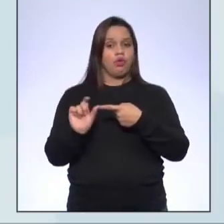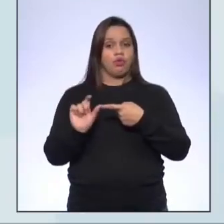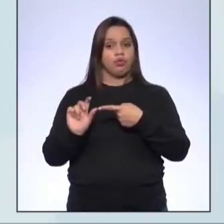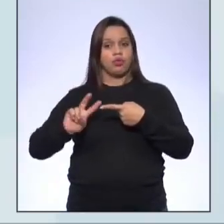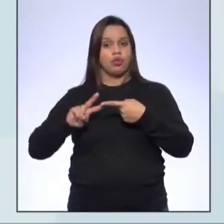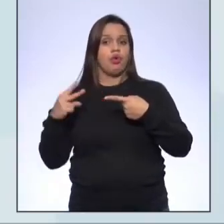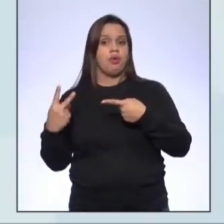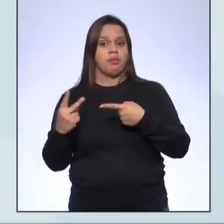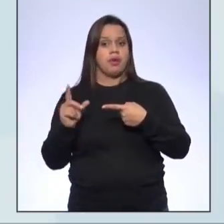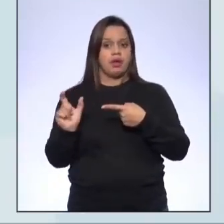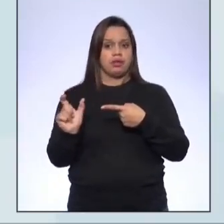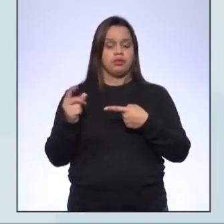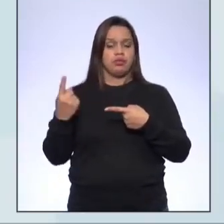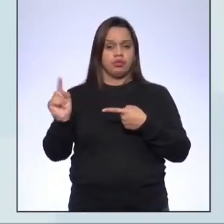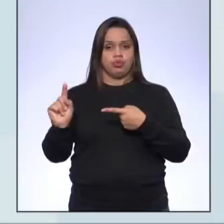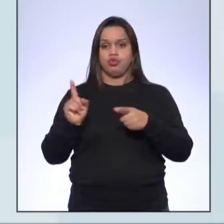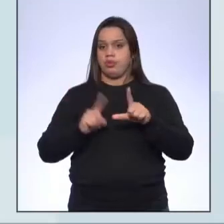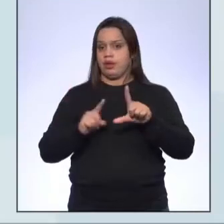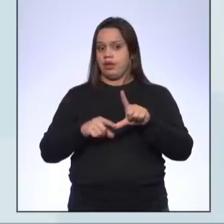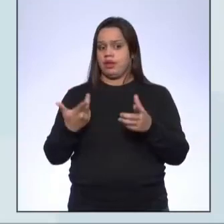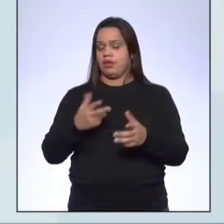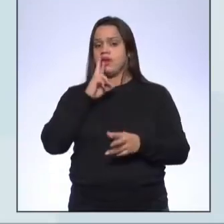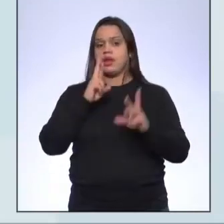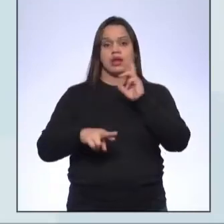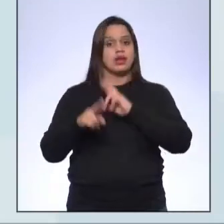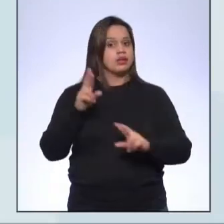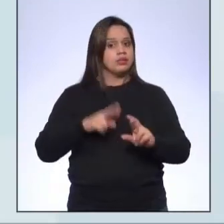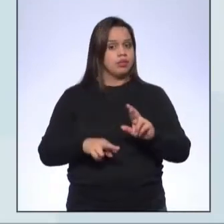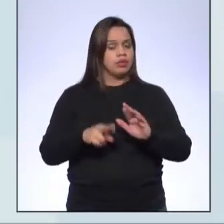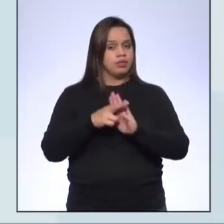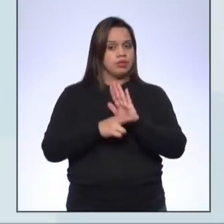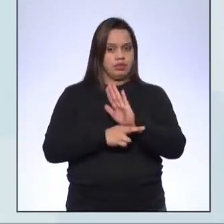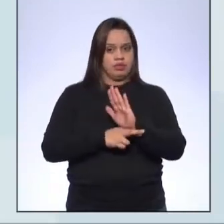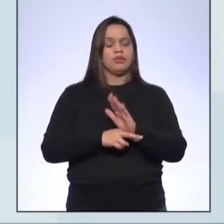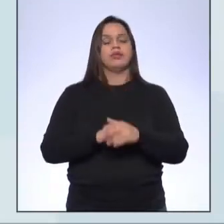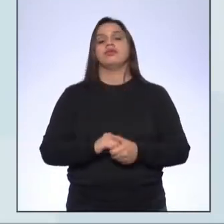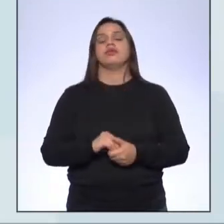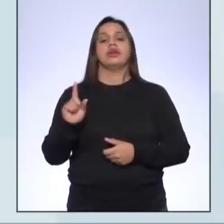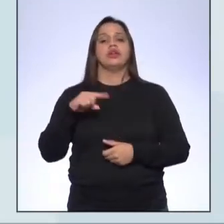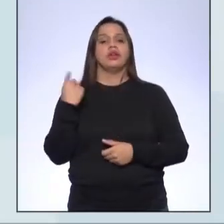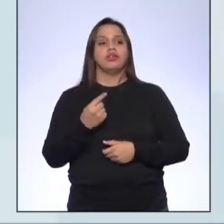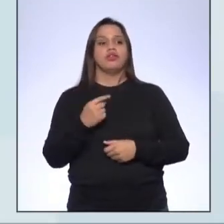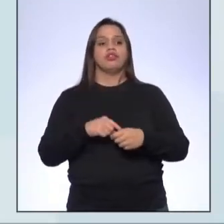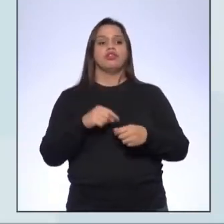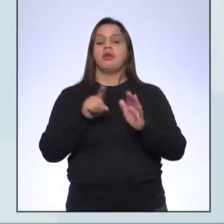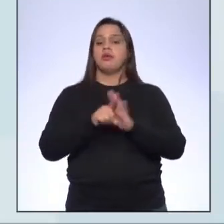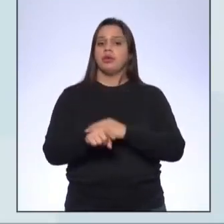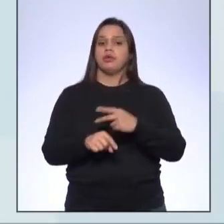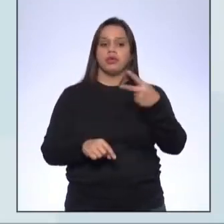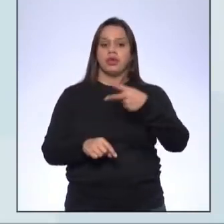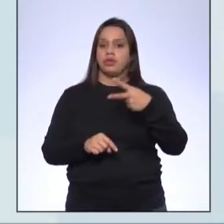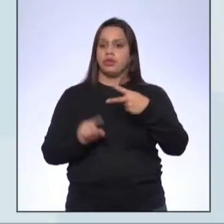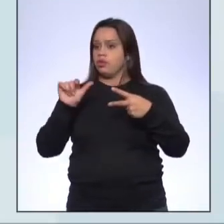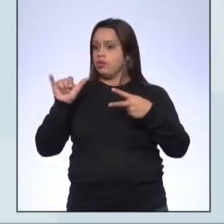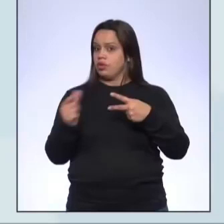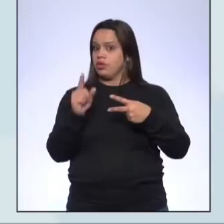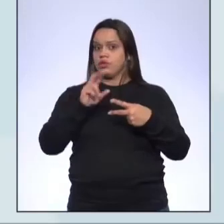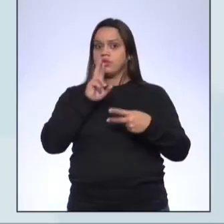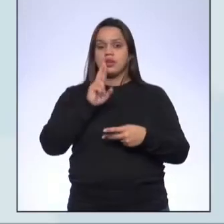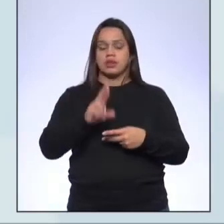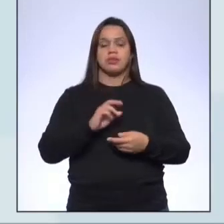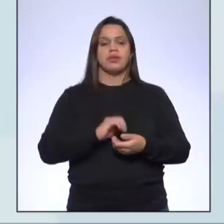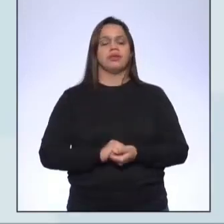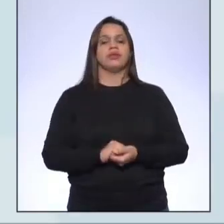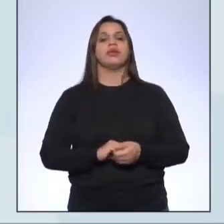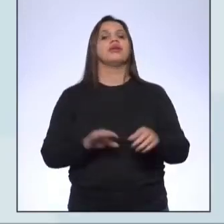Então, vai lá respondendo no chat qual é a regra do Simple Past. E nós vamos para a questão 2, enquanto vocês respondem.